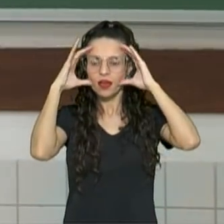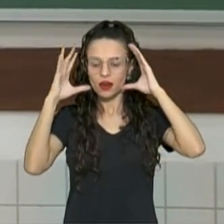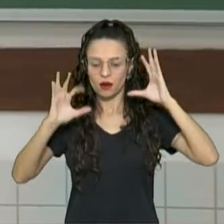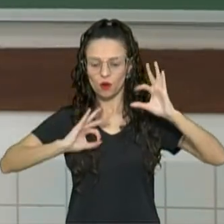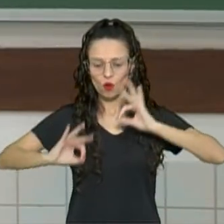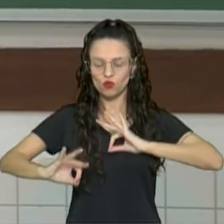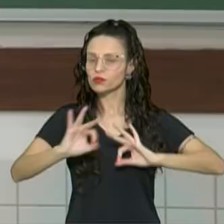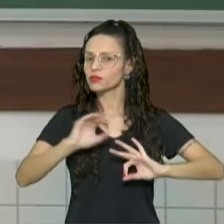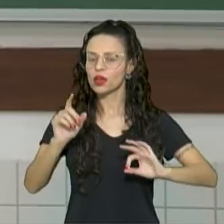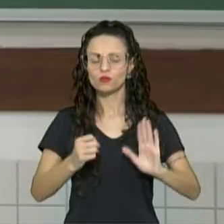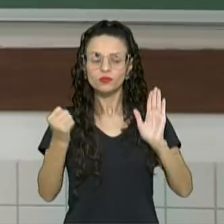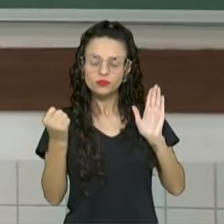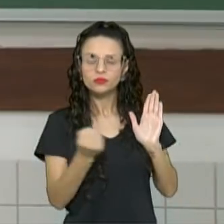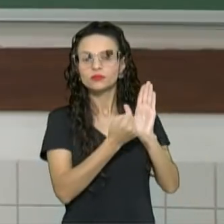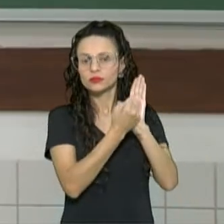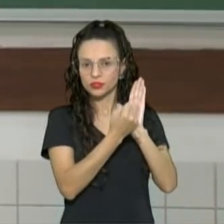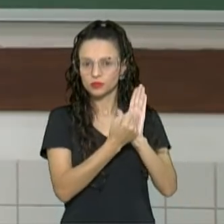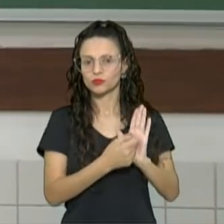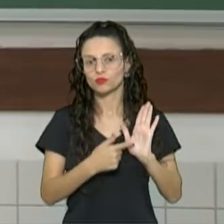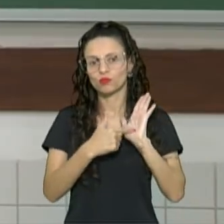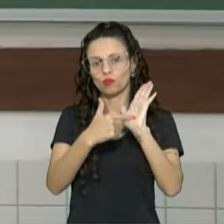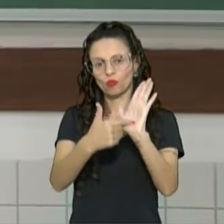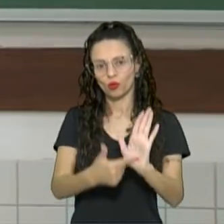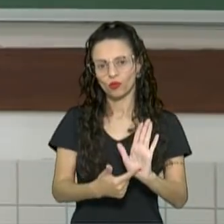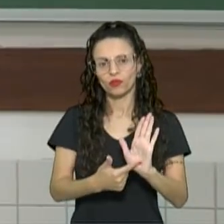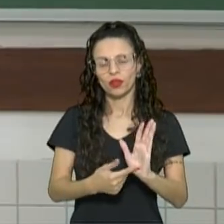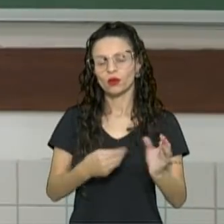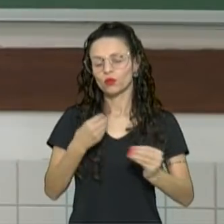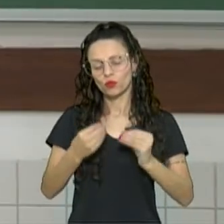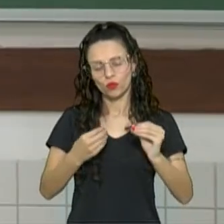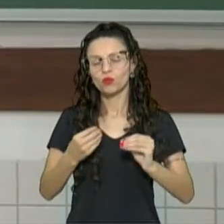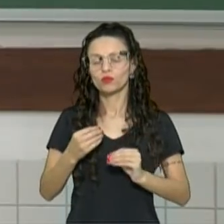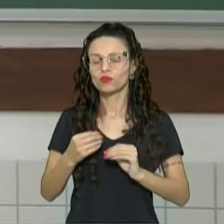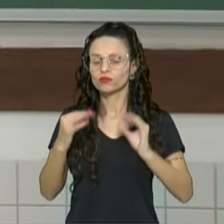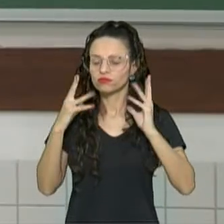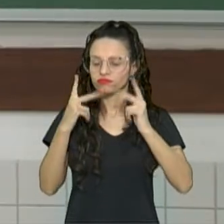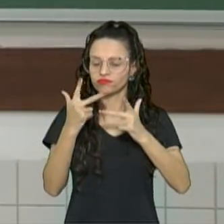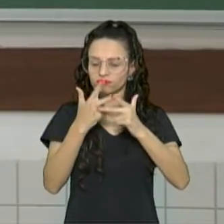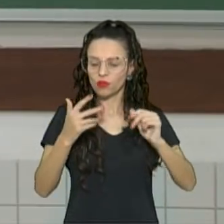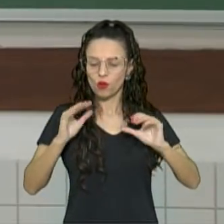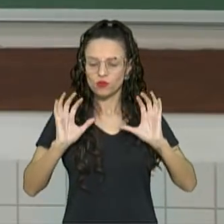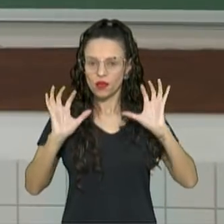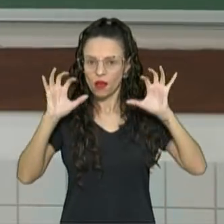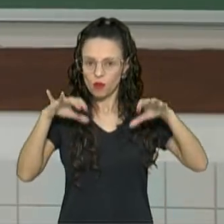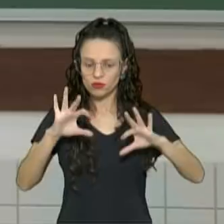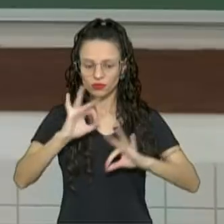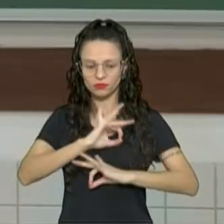um grafismo, um simbolismo para representar essa onça preta, né?